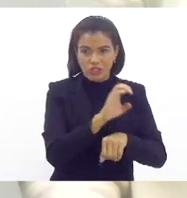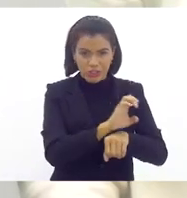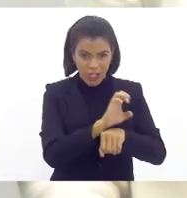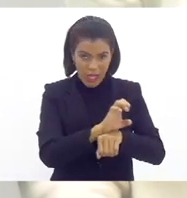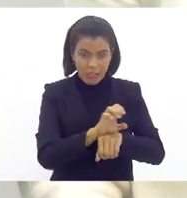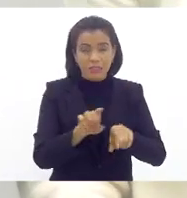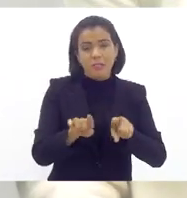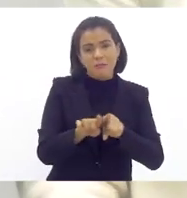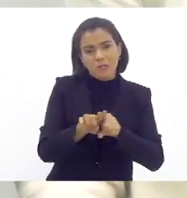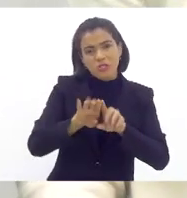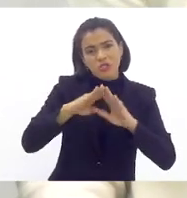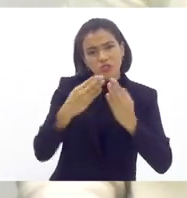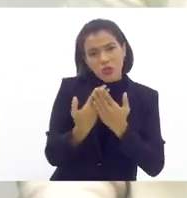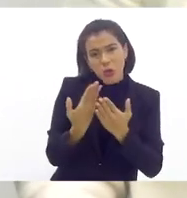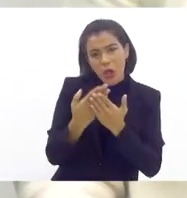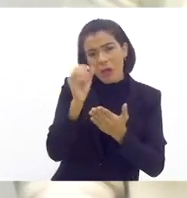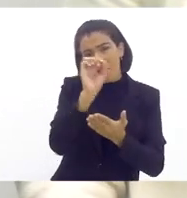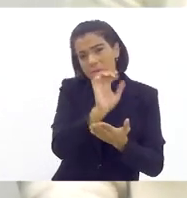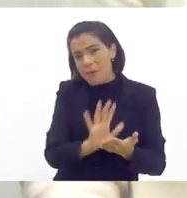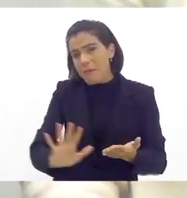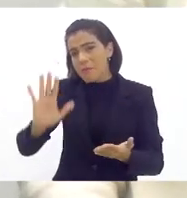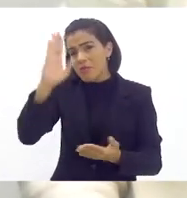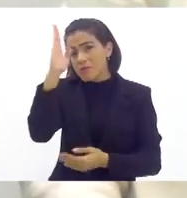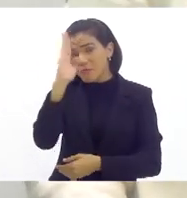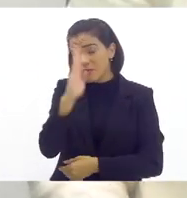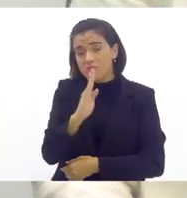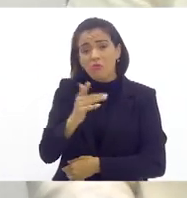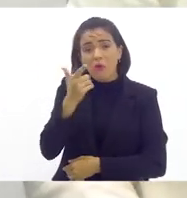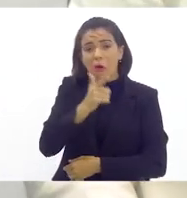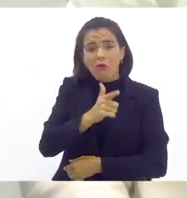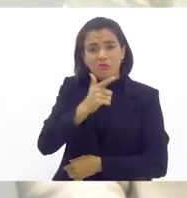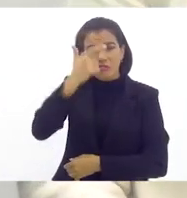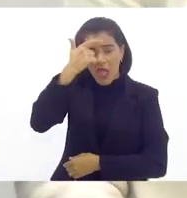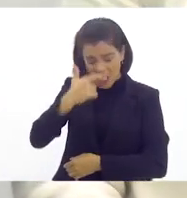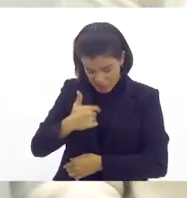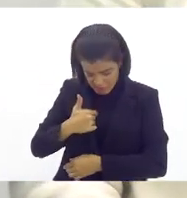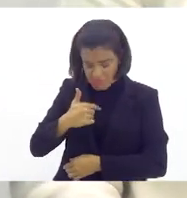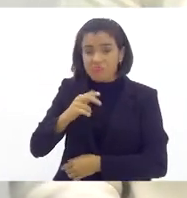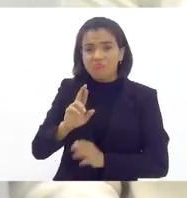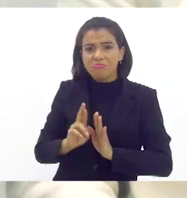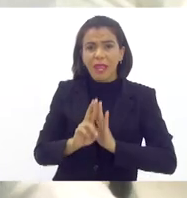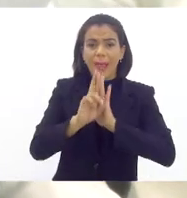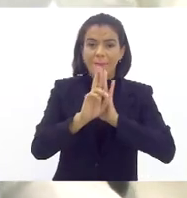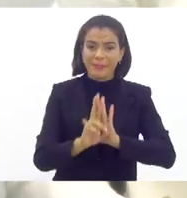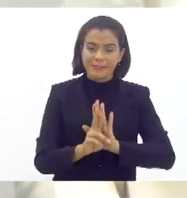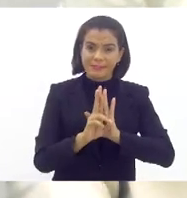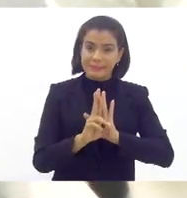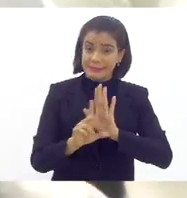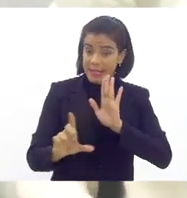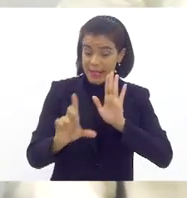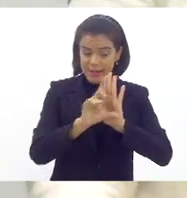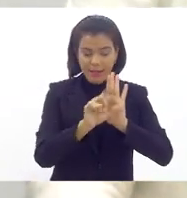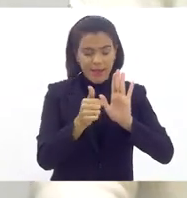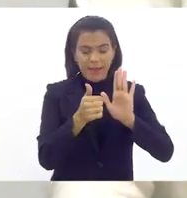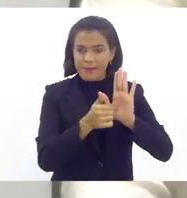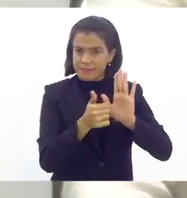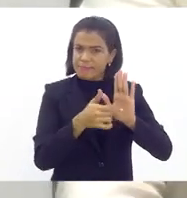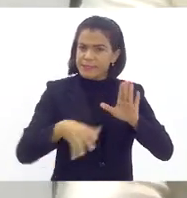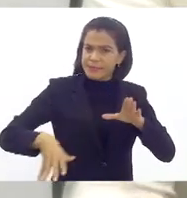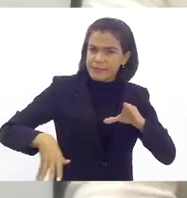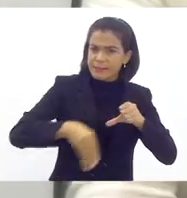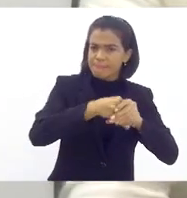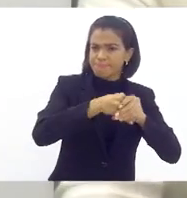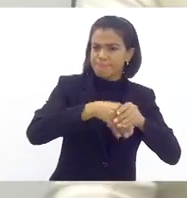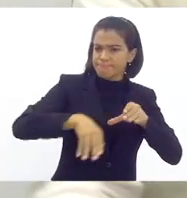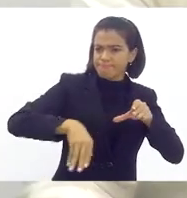escolas de todo o Brasil, não se vendo representados, leis como essa precisam ser implementadas na